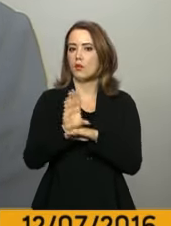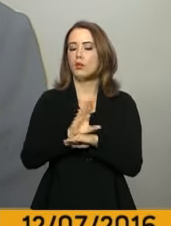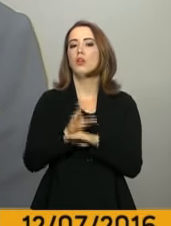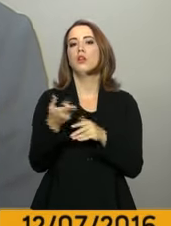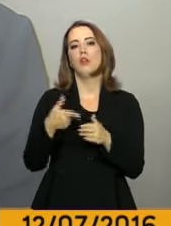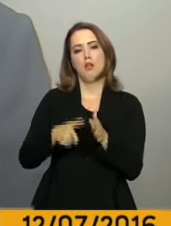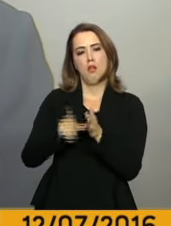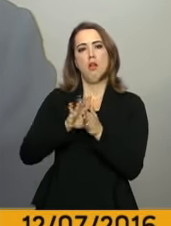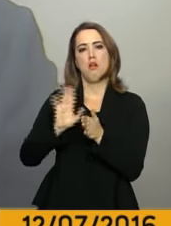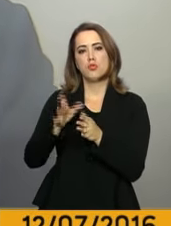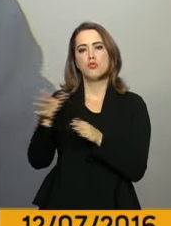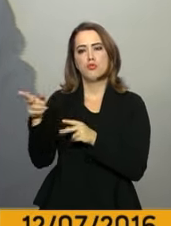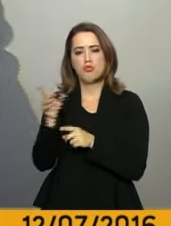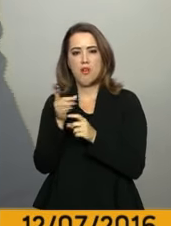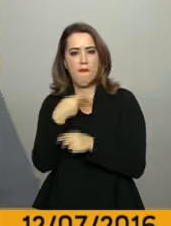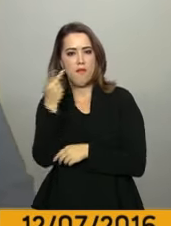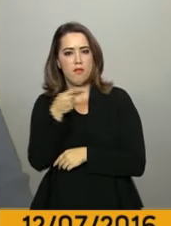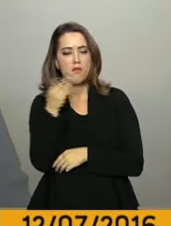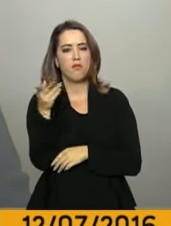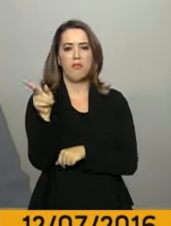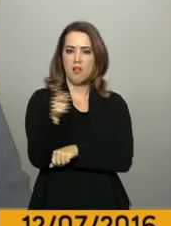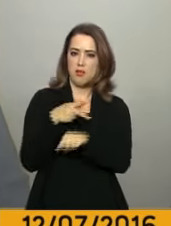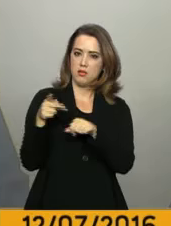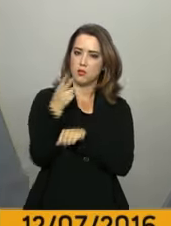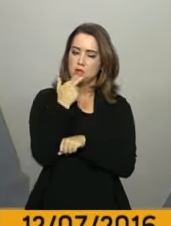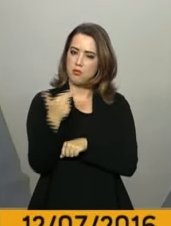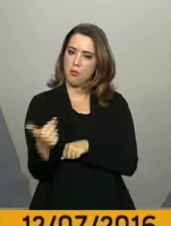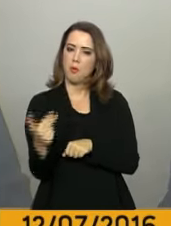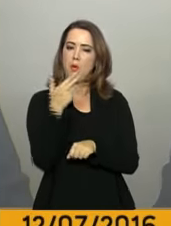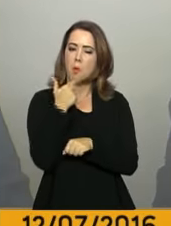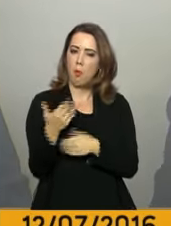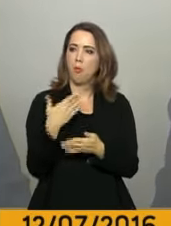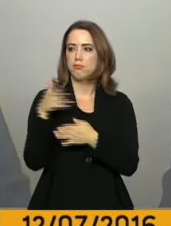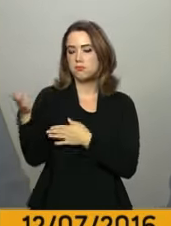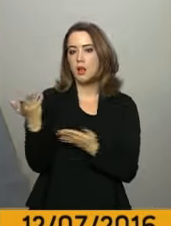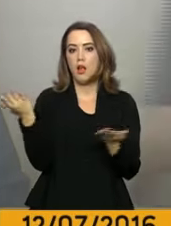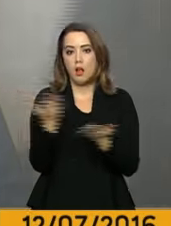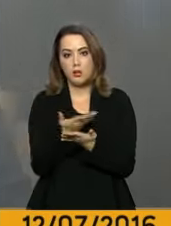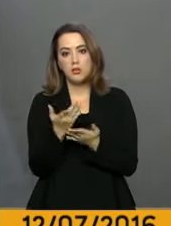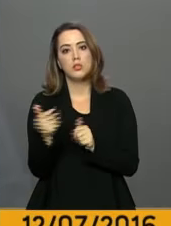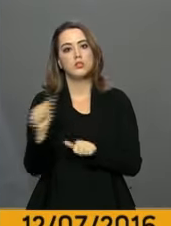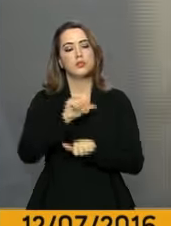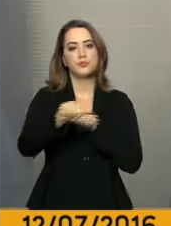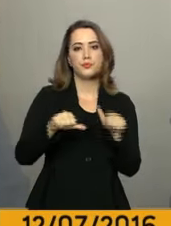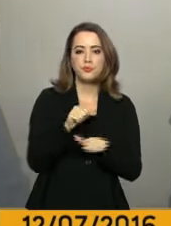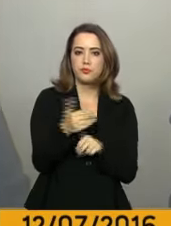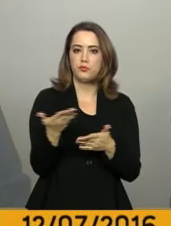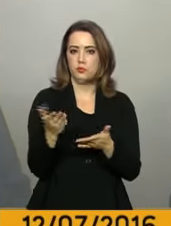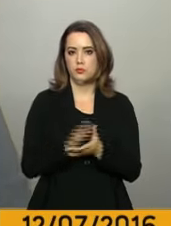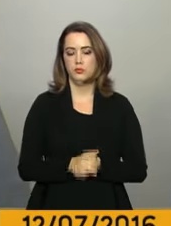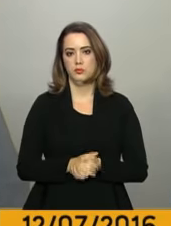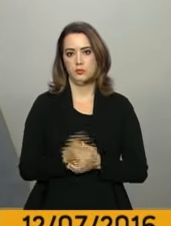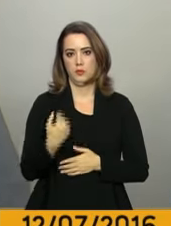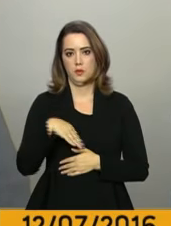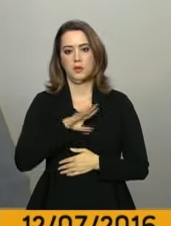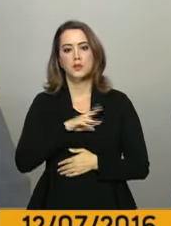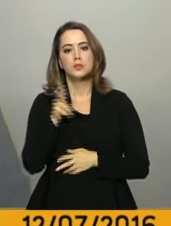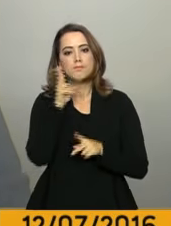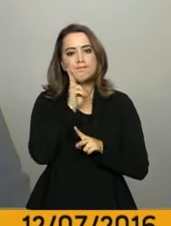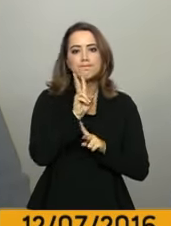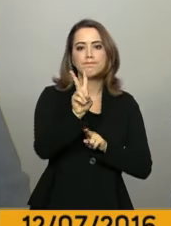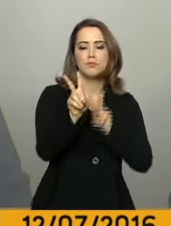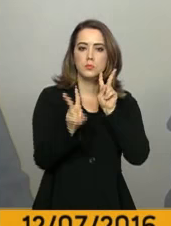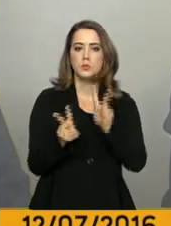compreendida caiu por terra então nós eu tô dando essas palavras rápidas aqui Aproveitando os ouvidos atentos dos companheiros que estão aqui dos